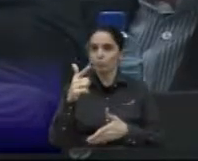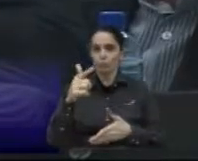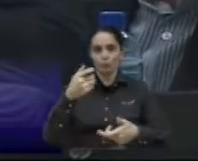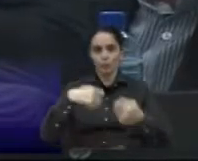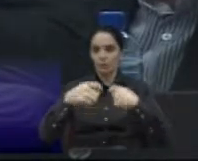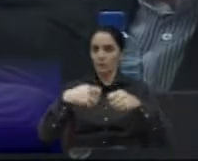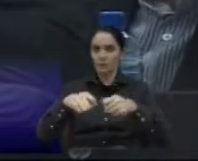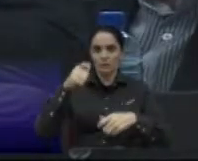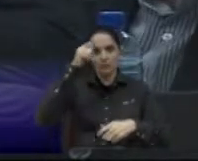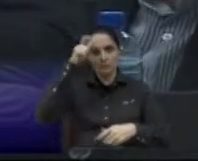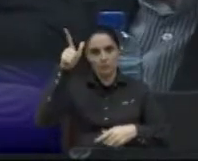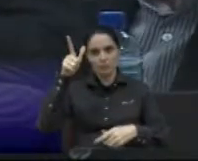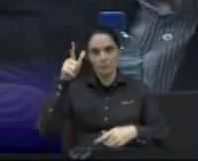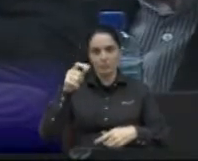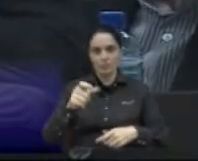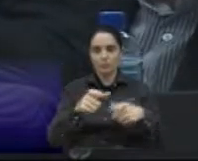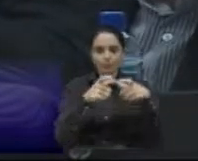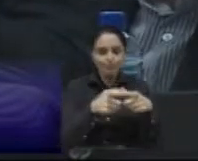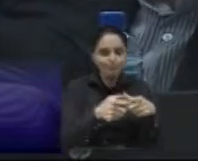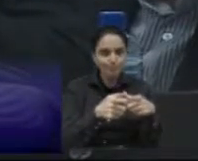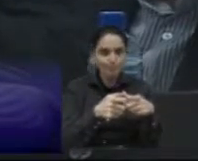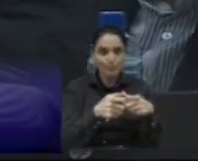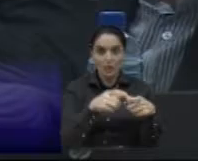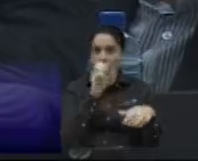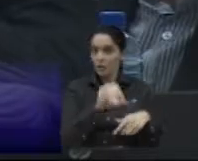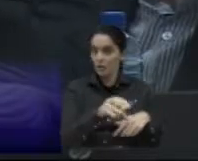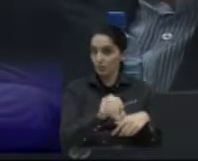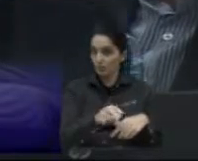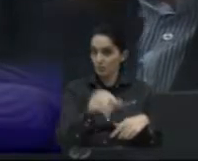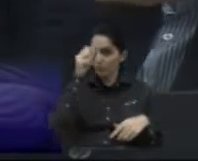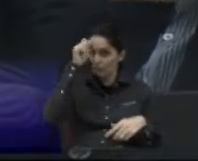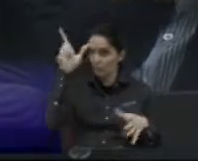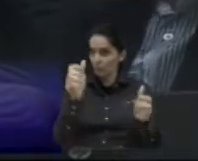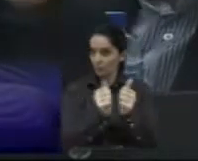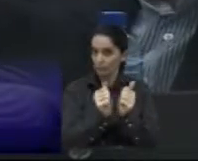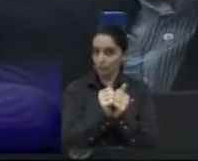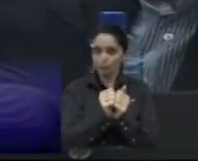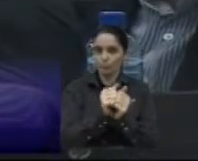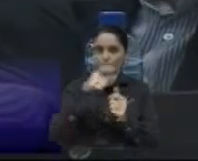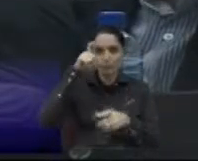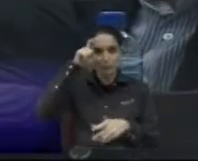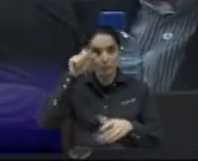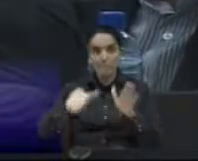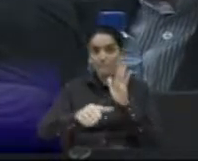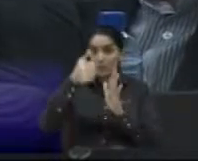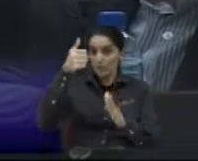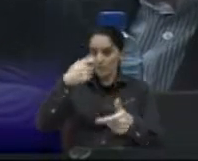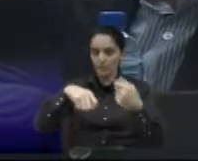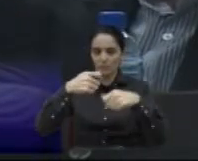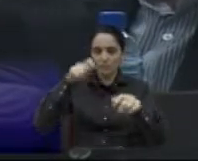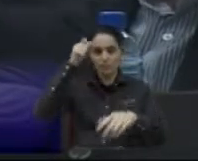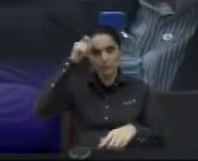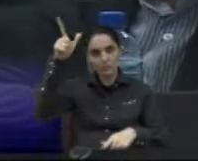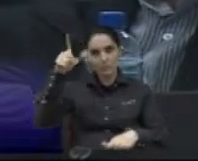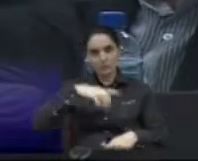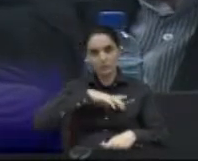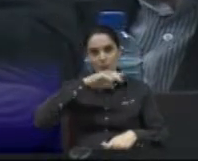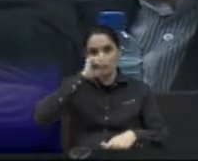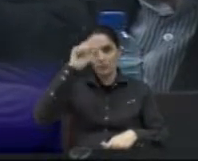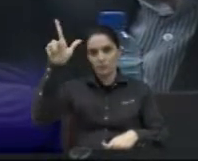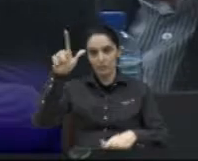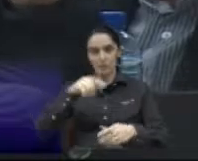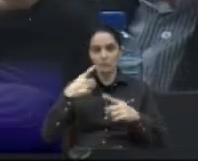era um departamento da Secretaria de Educação e Cultura. Aliás, eu fui o primeiro secretário da Cultura de Limeira, porque a Secretaria